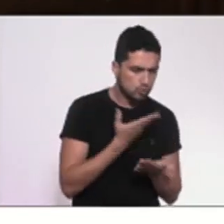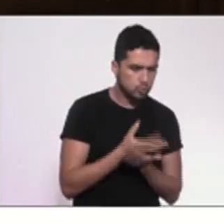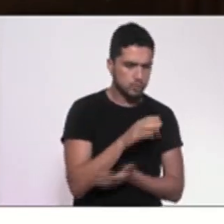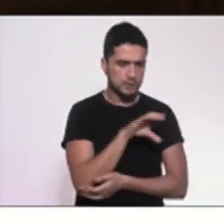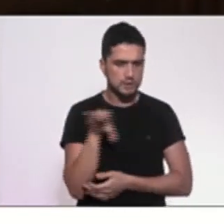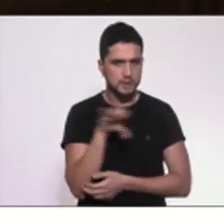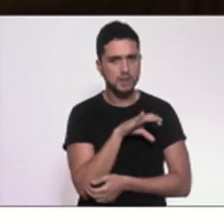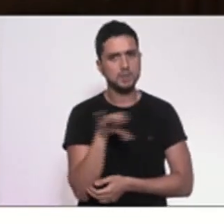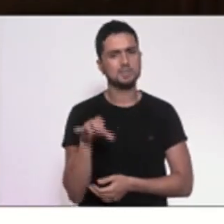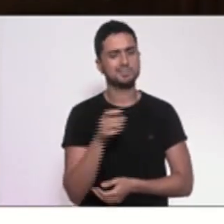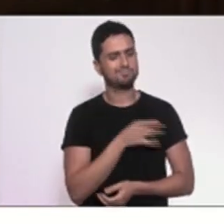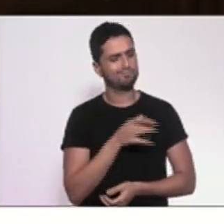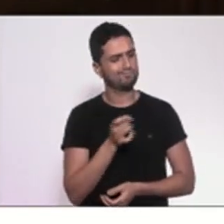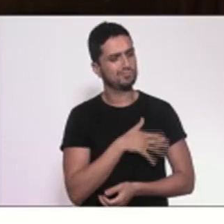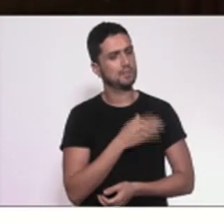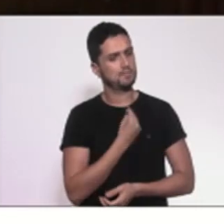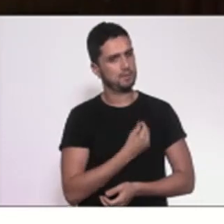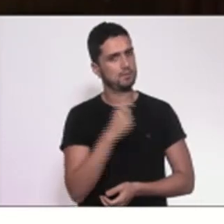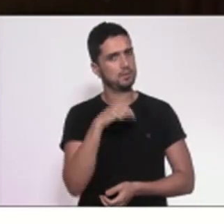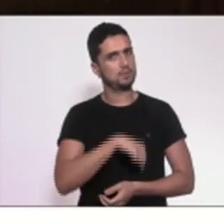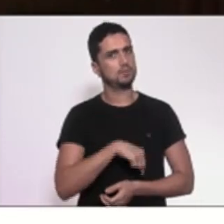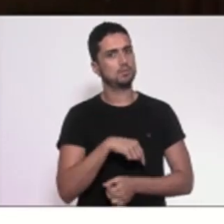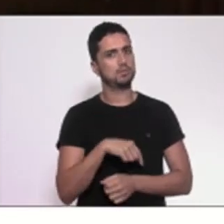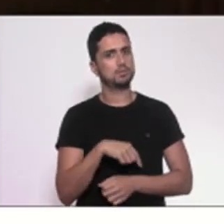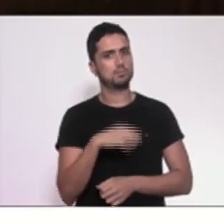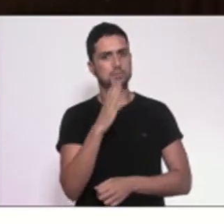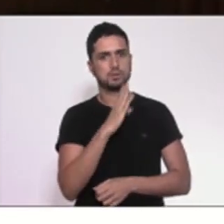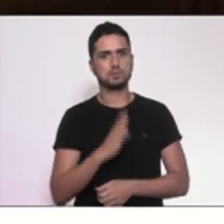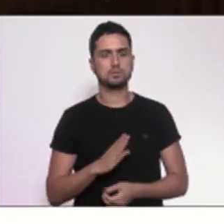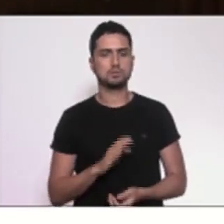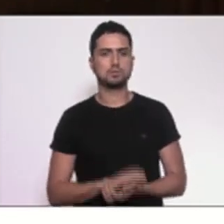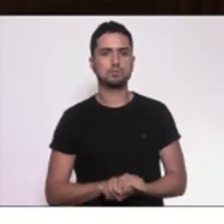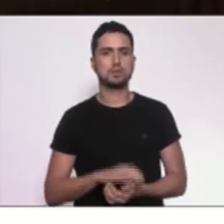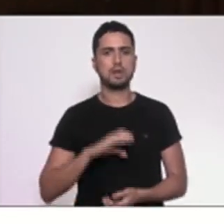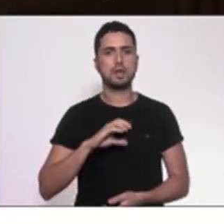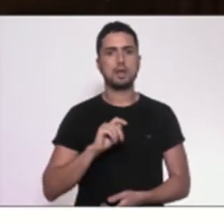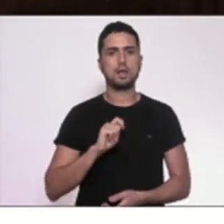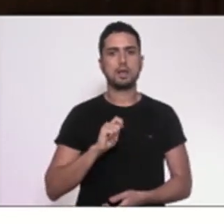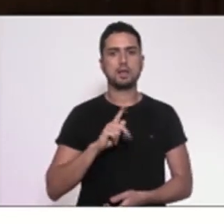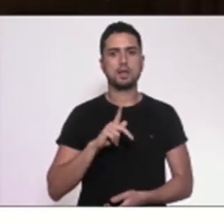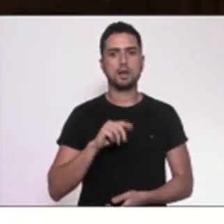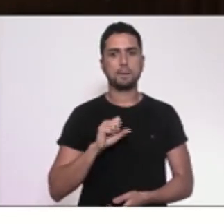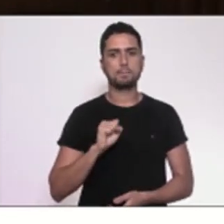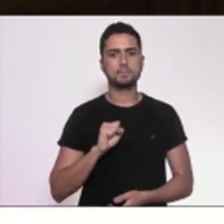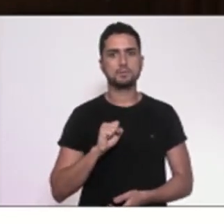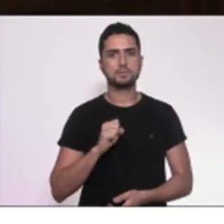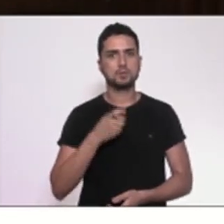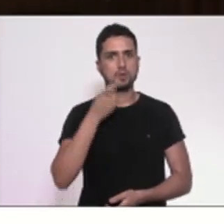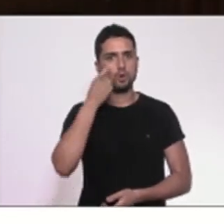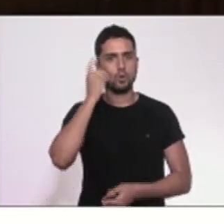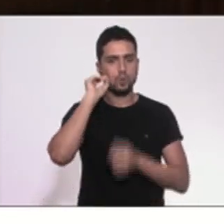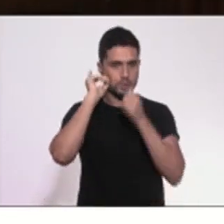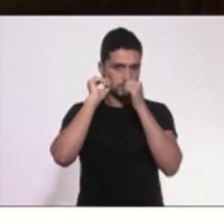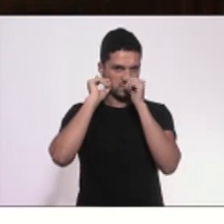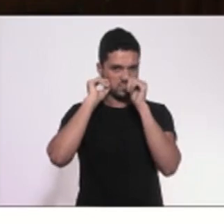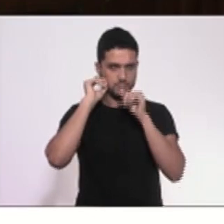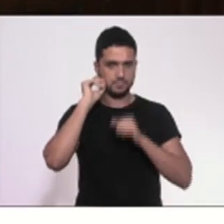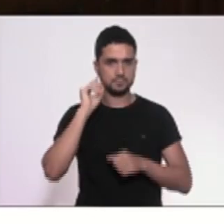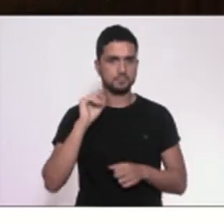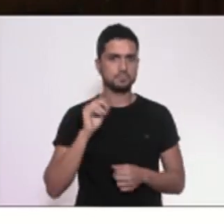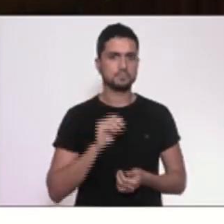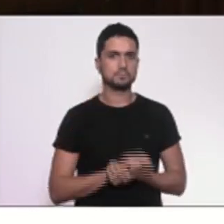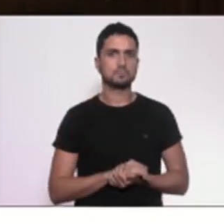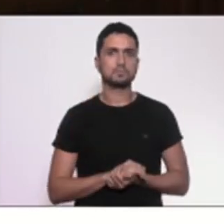estamos vivendo no Brasil. O CAPES anunciou ontem o corte de mais 5.613 bolsas de